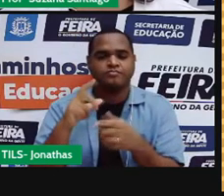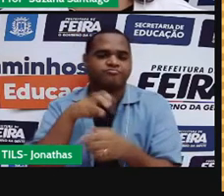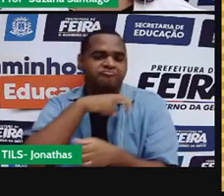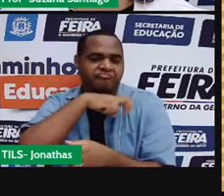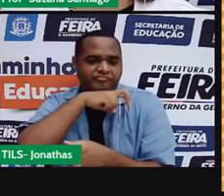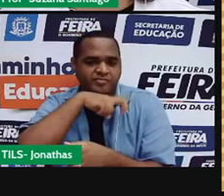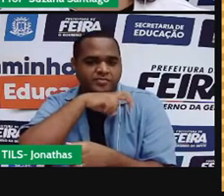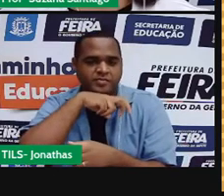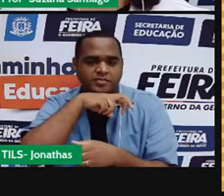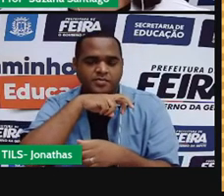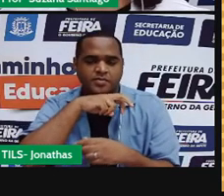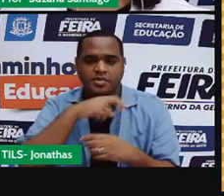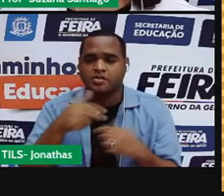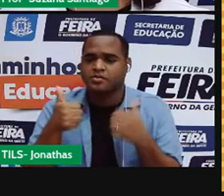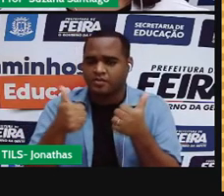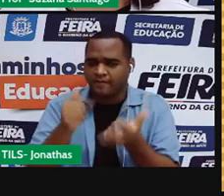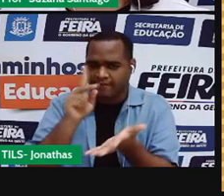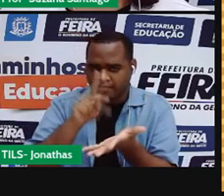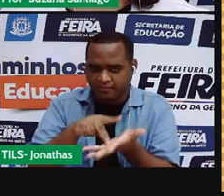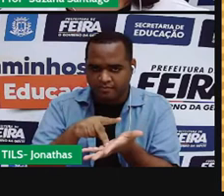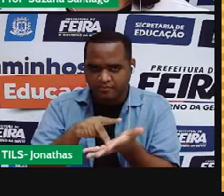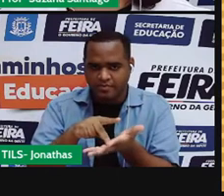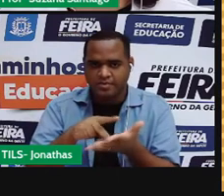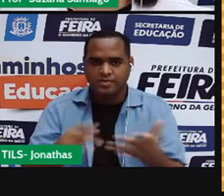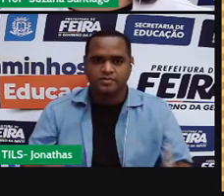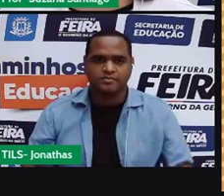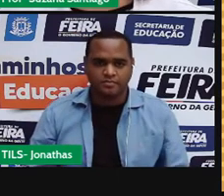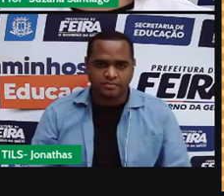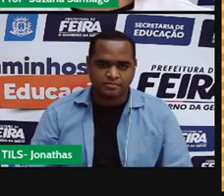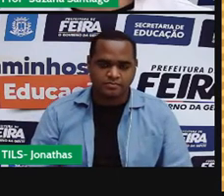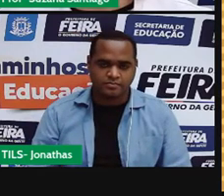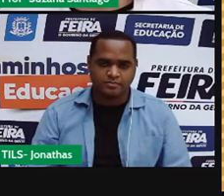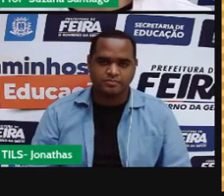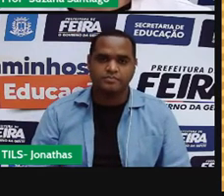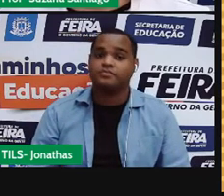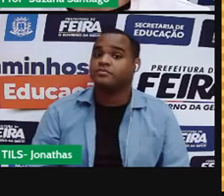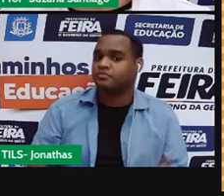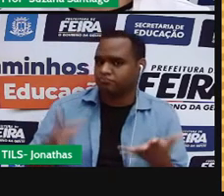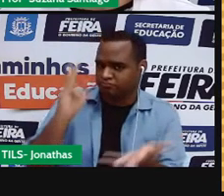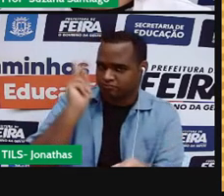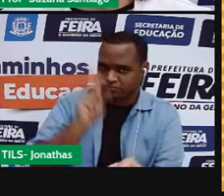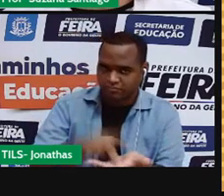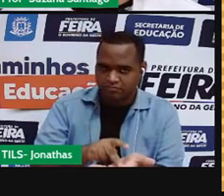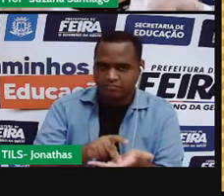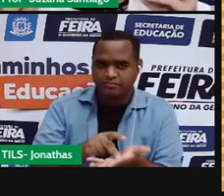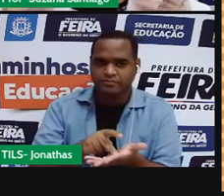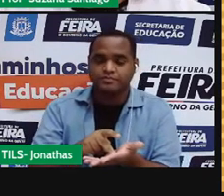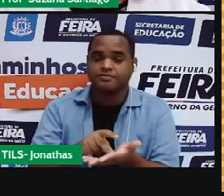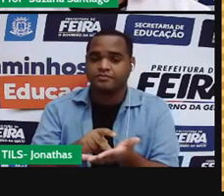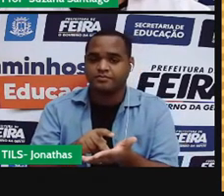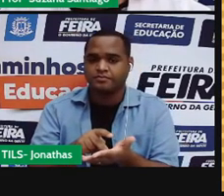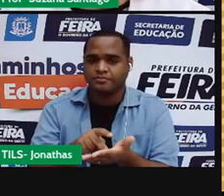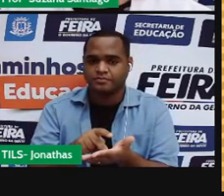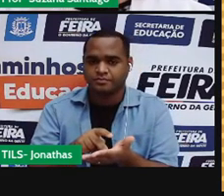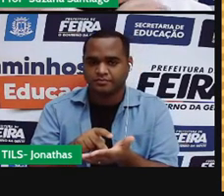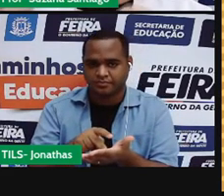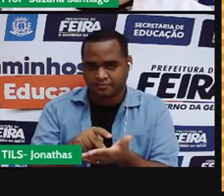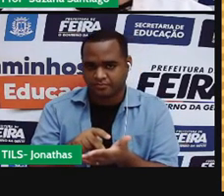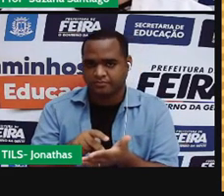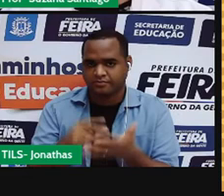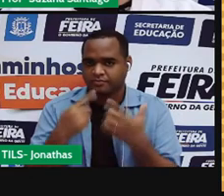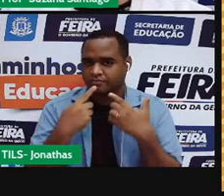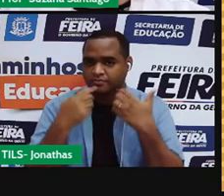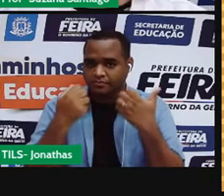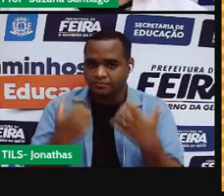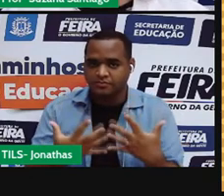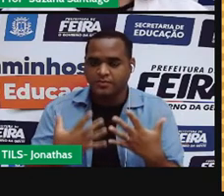fato ou é fake? E aí, o que, que vocês acham? Isso é fato, tá certo? A imunização para